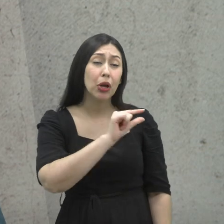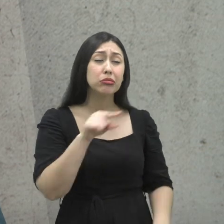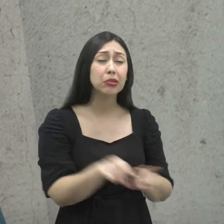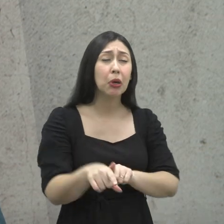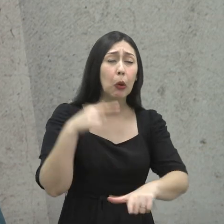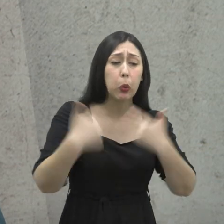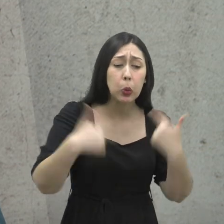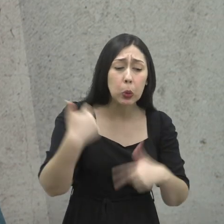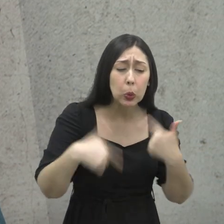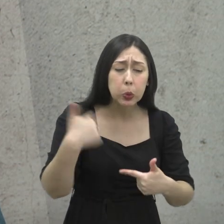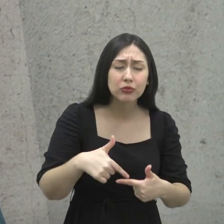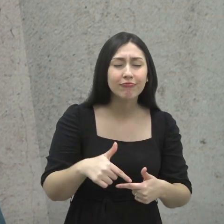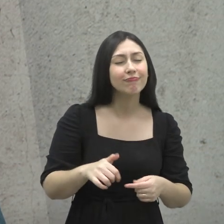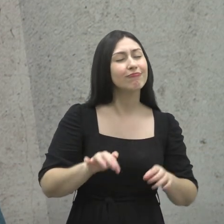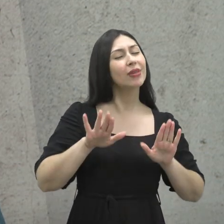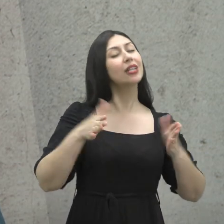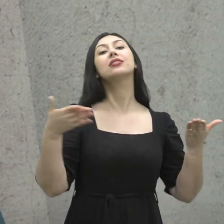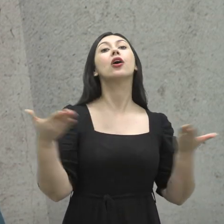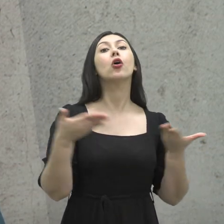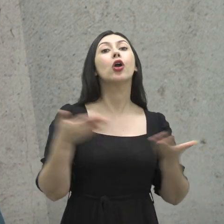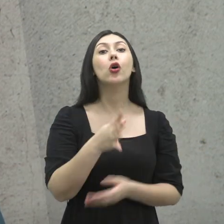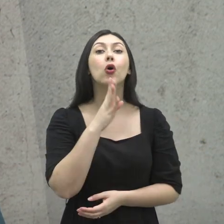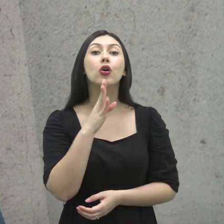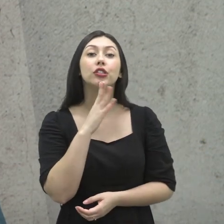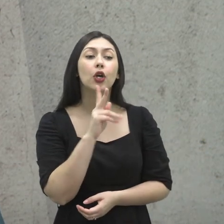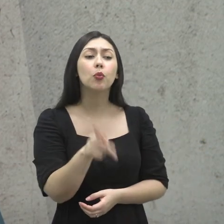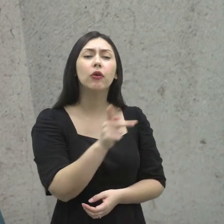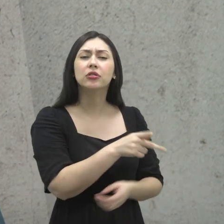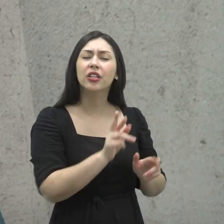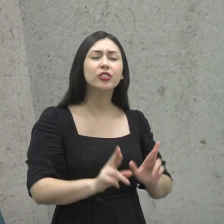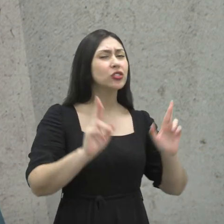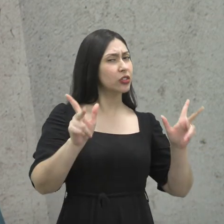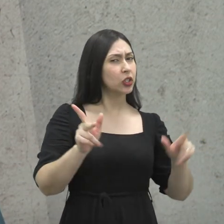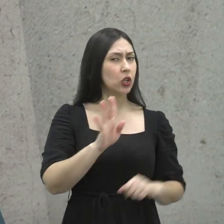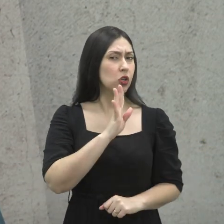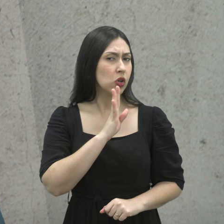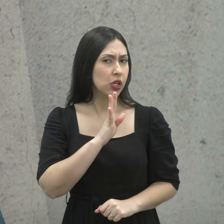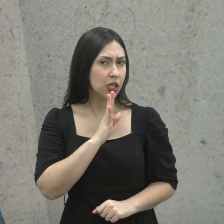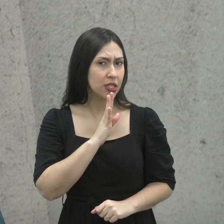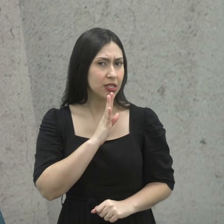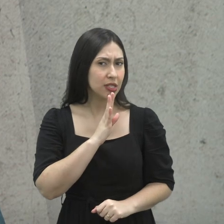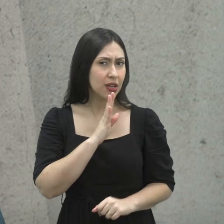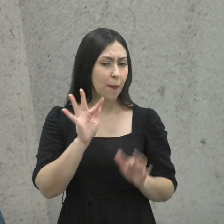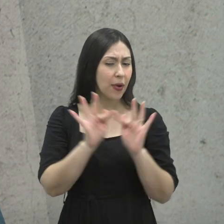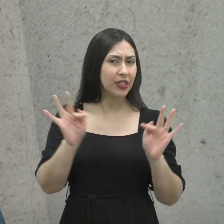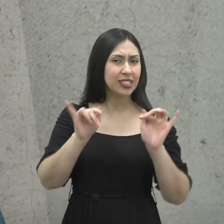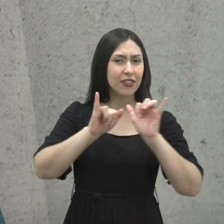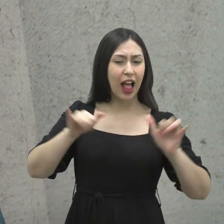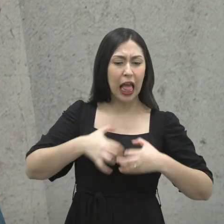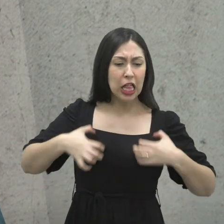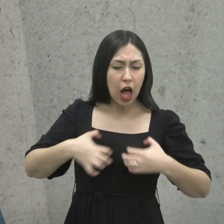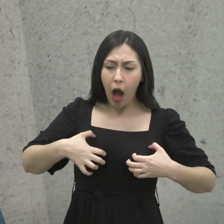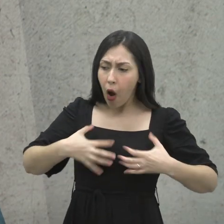jornada exaustiva. Mas agora a gente vai conhecer um tipo diferente de professor, viu? Já ouviu falar do termo "quem canta seus